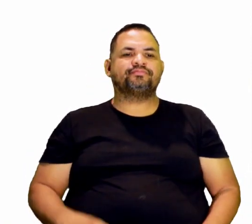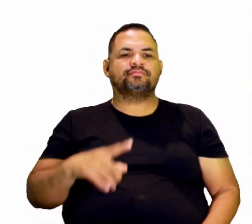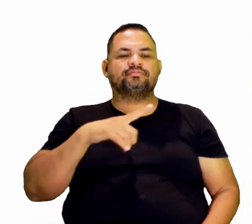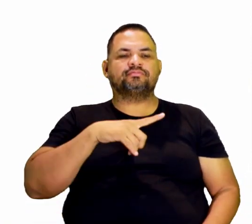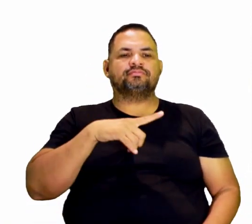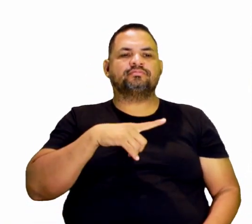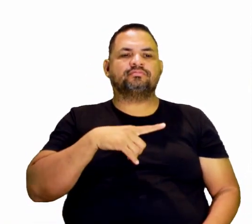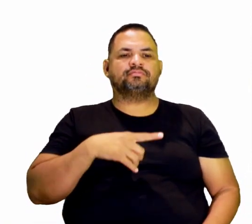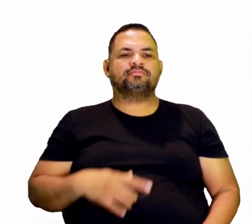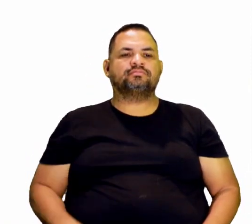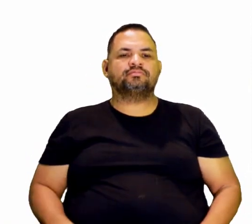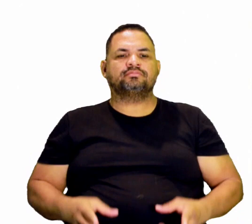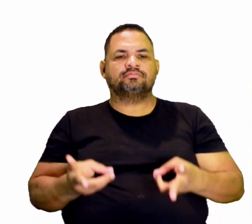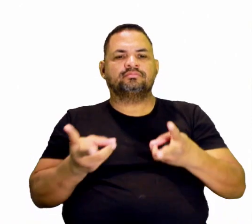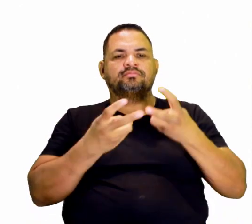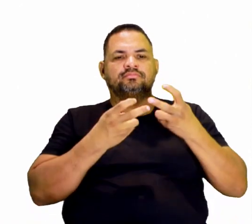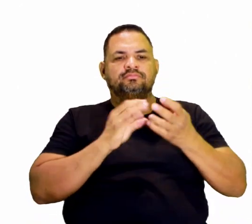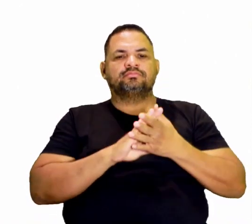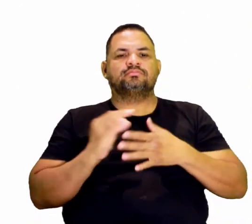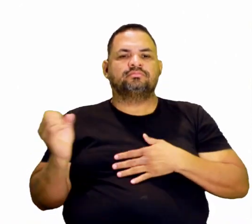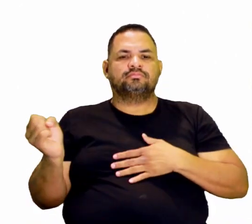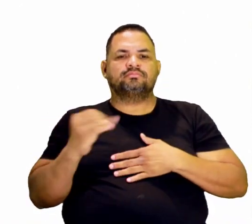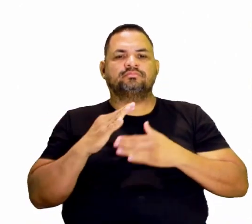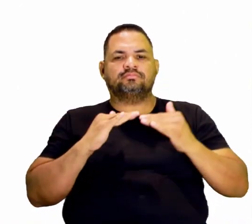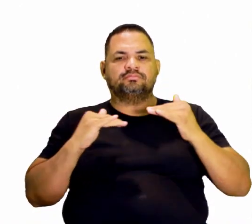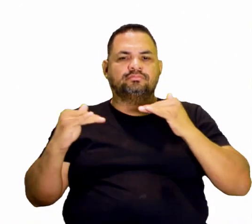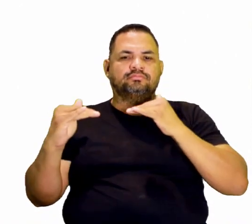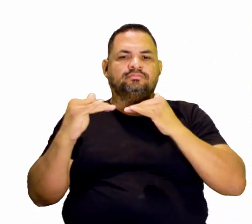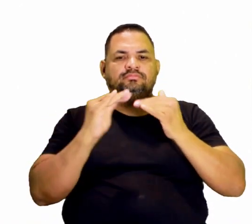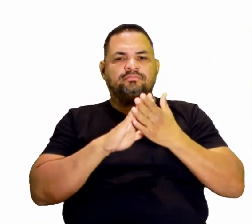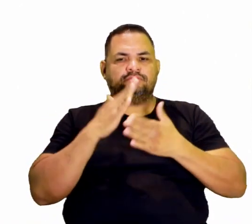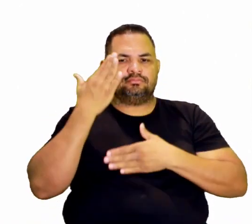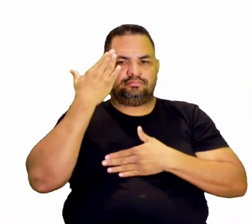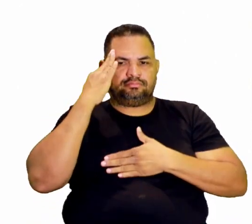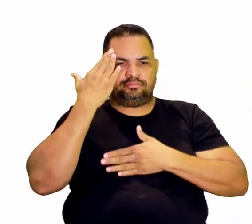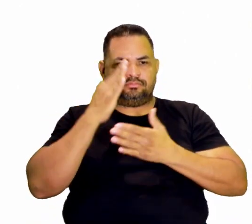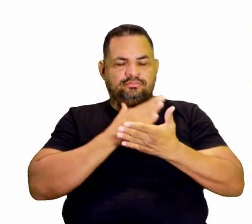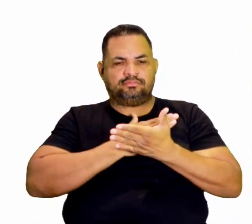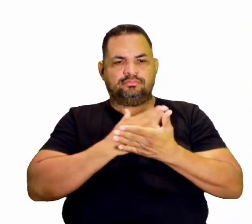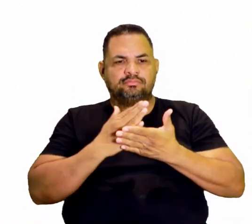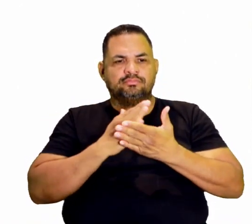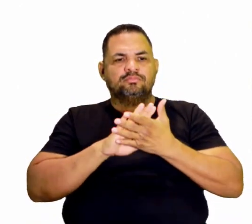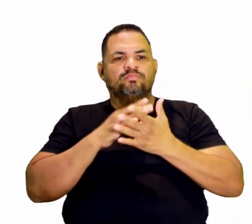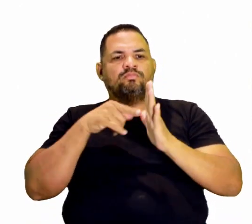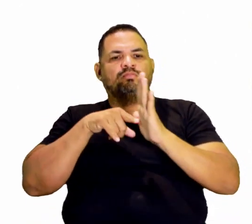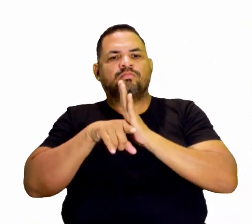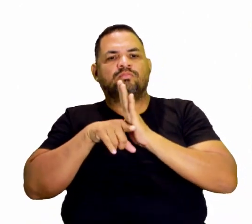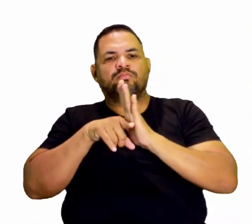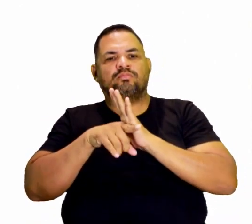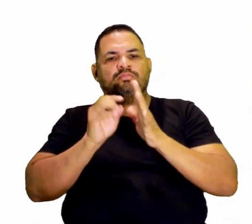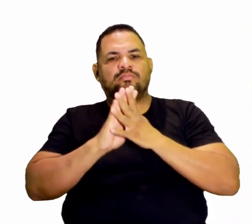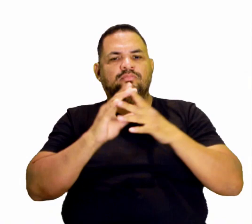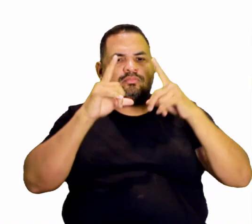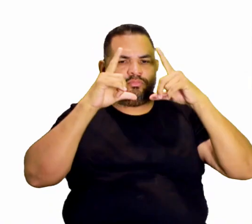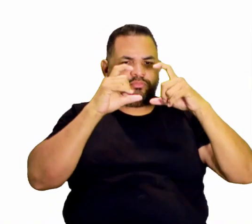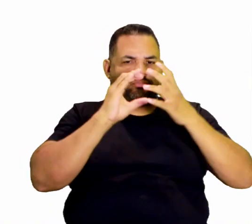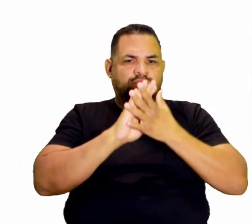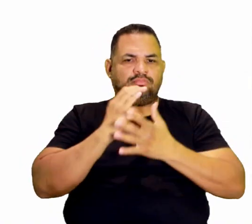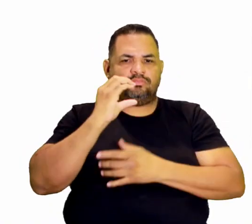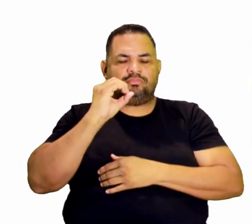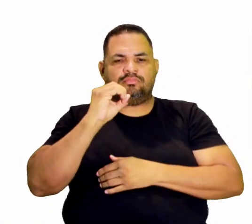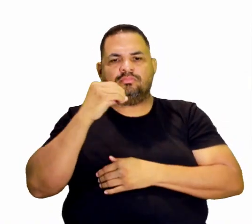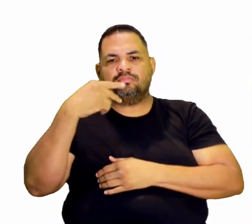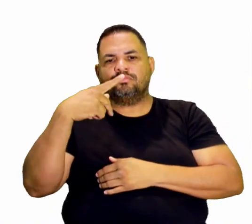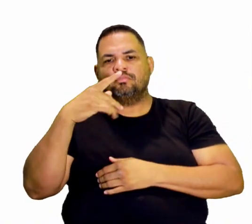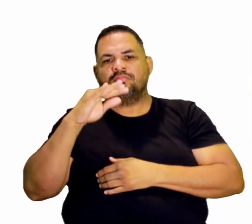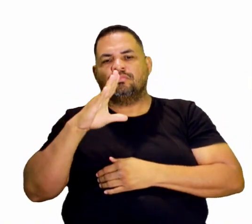aqui exploração de novos parâmetros e concepções a partir das descobertas da